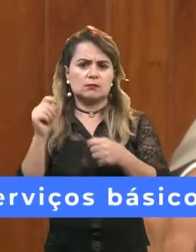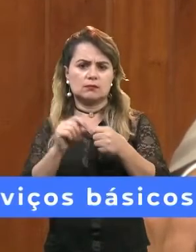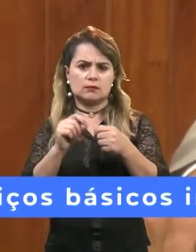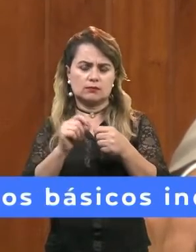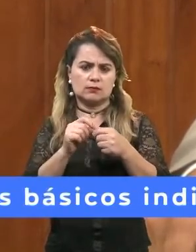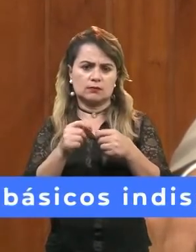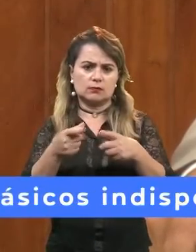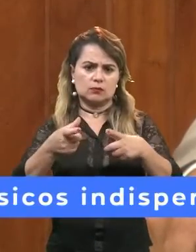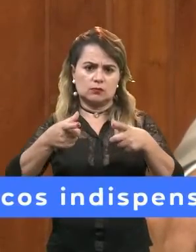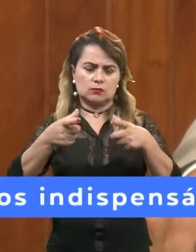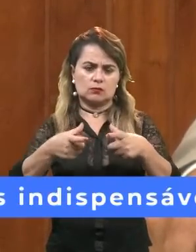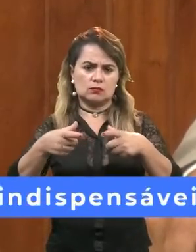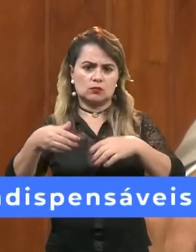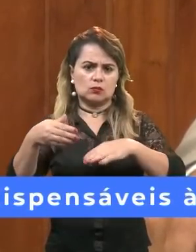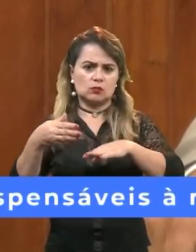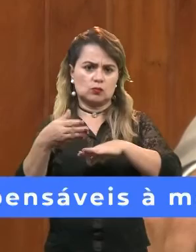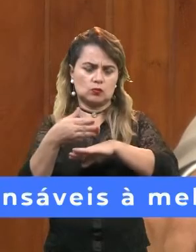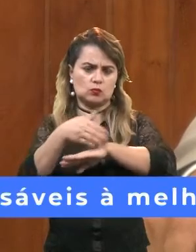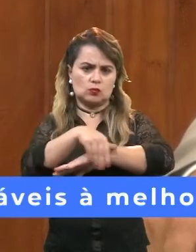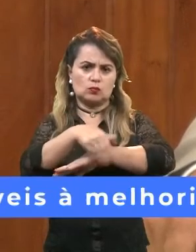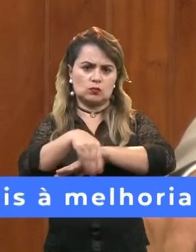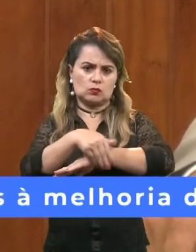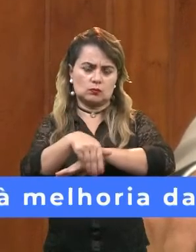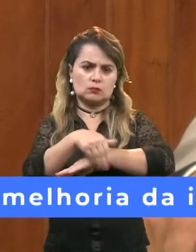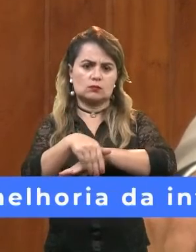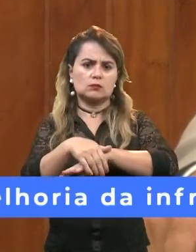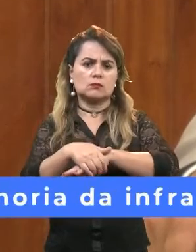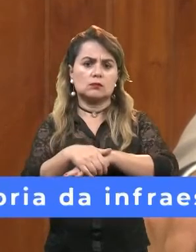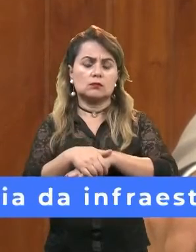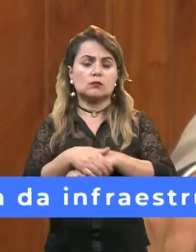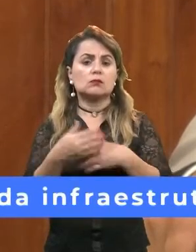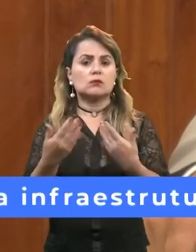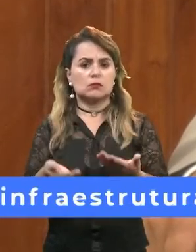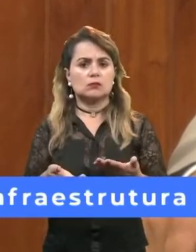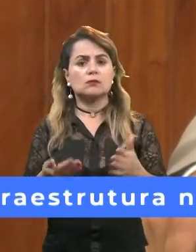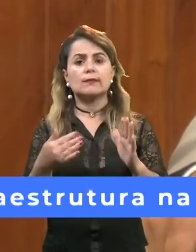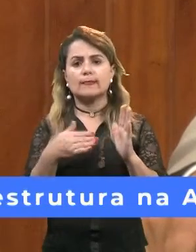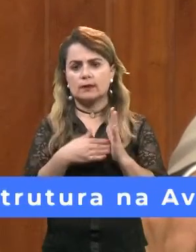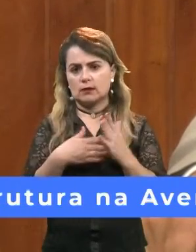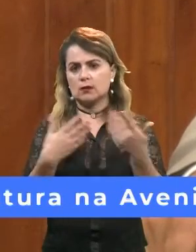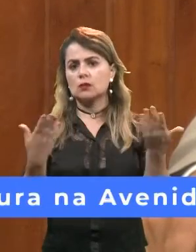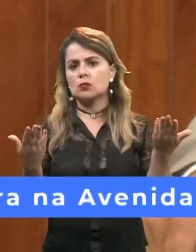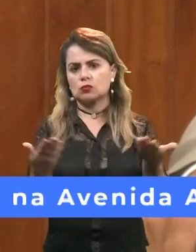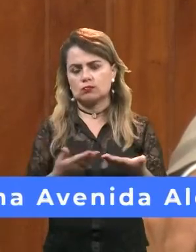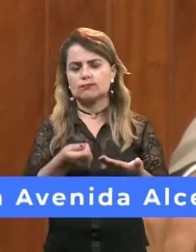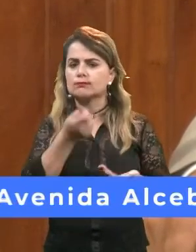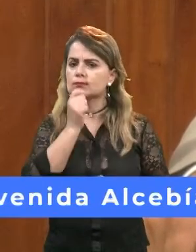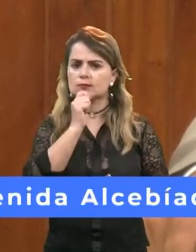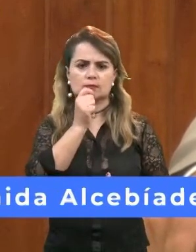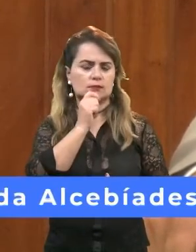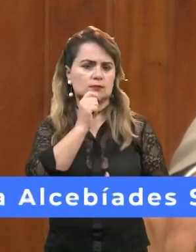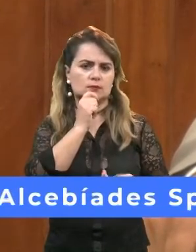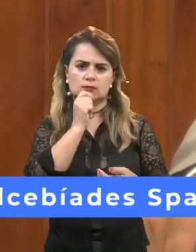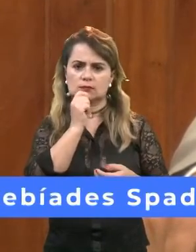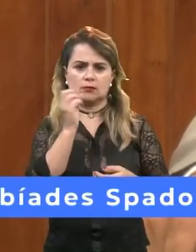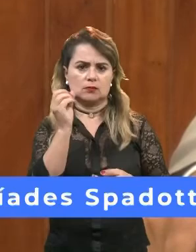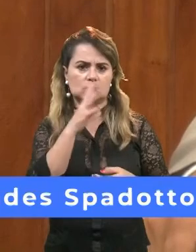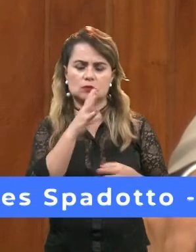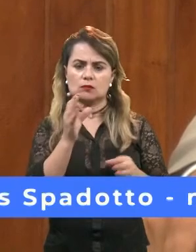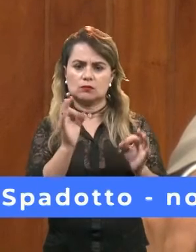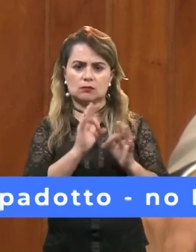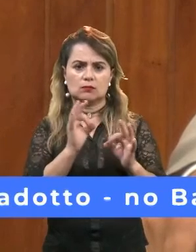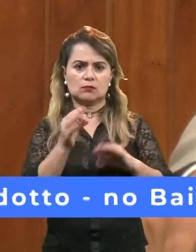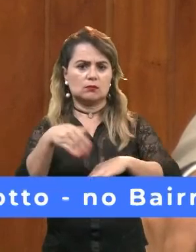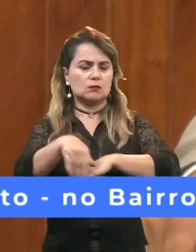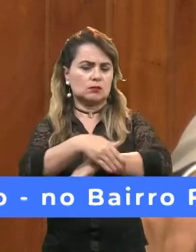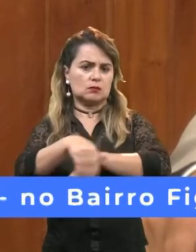interligação ali para sair no Anis Badra. E até hoje não se dá aquela atenção. E em todas as reuniões que nós estamos